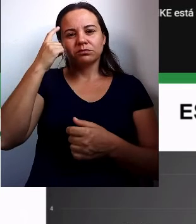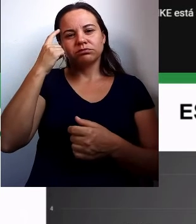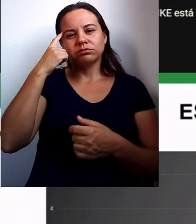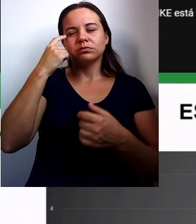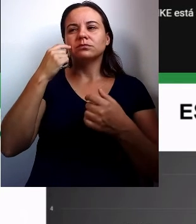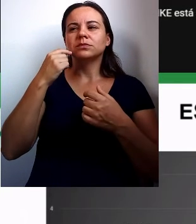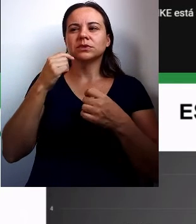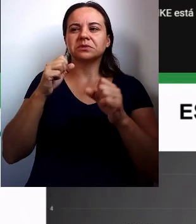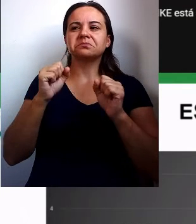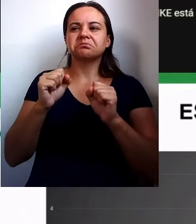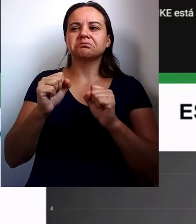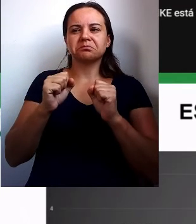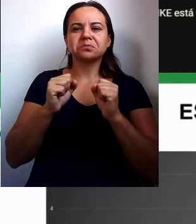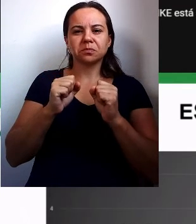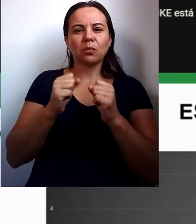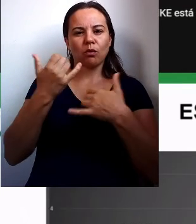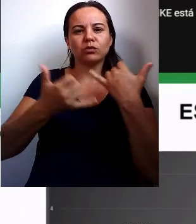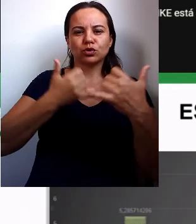média, né?